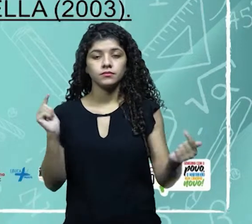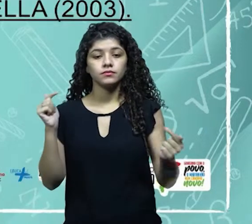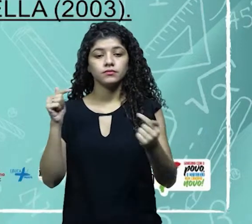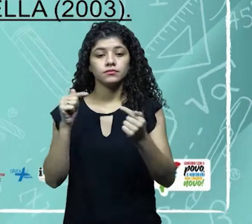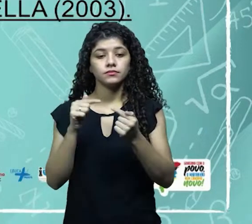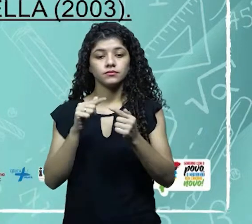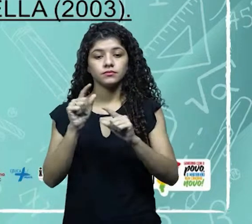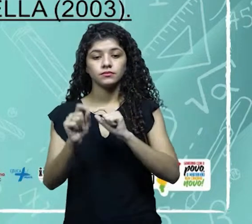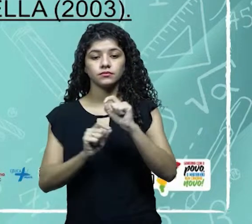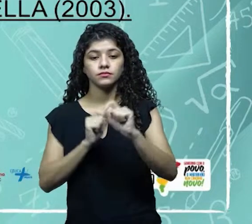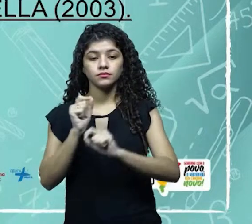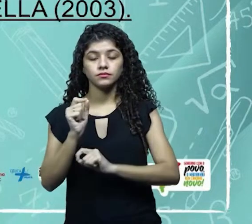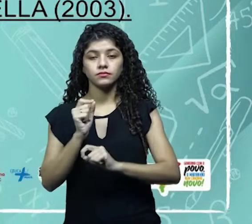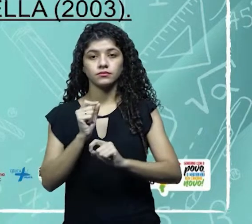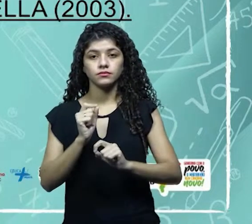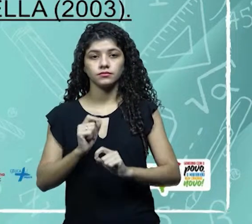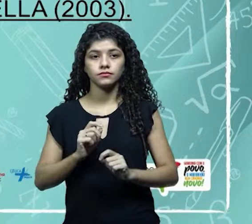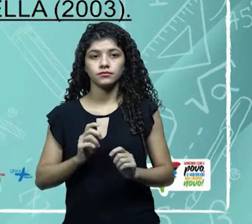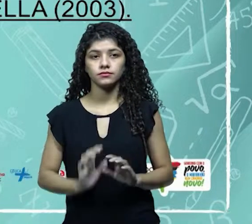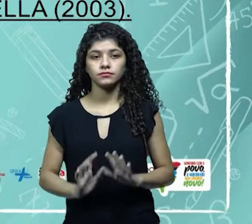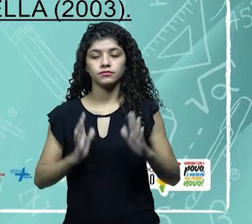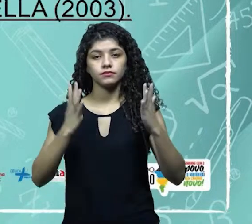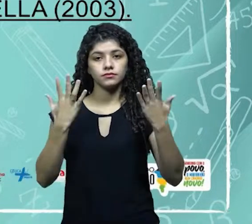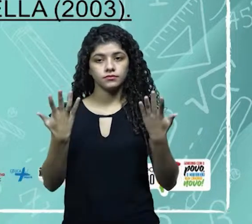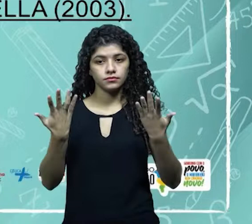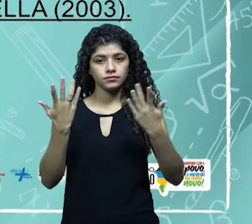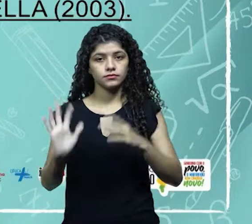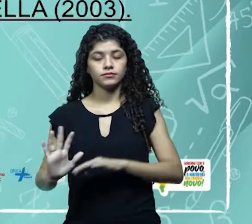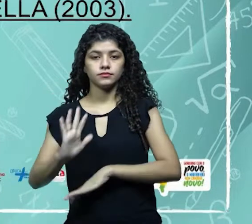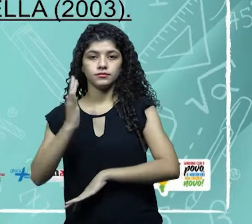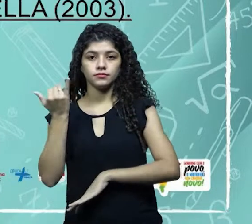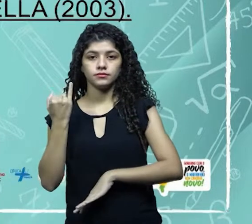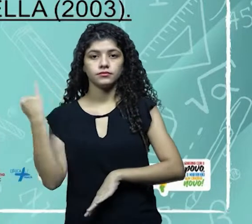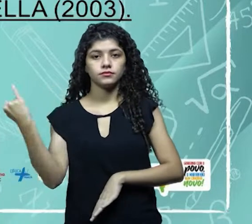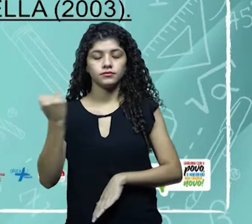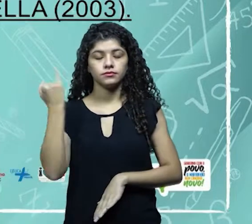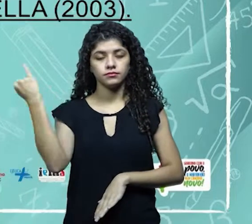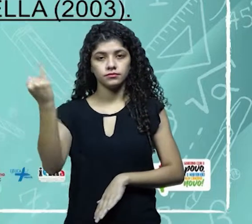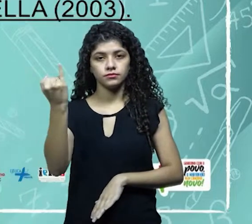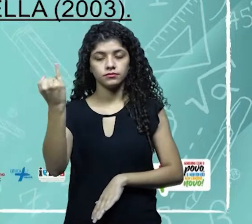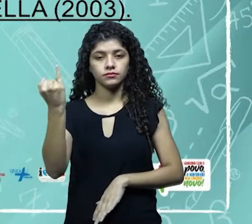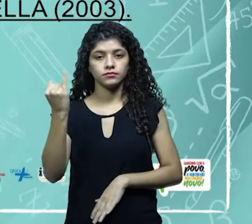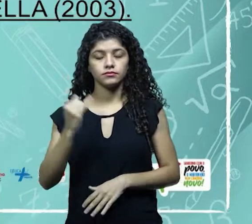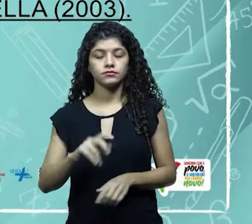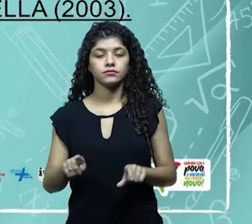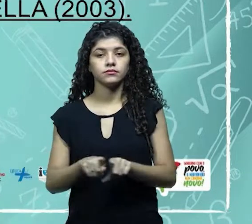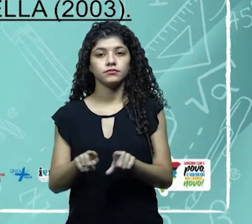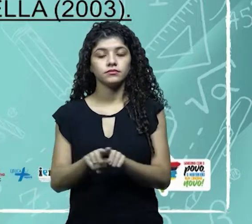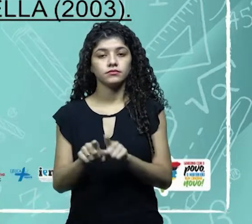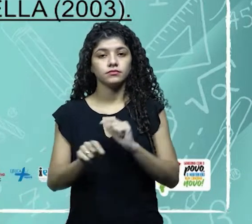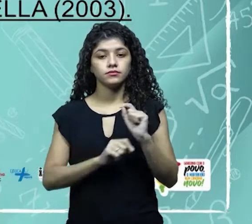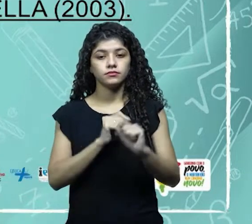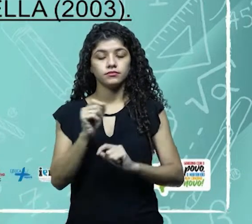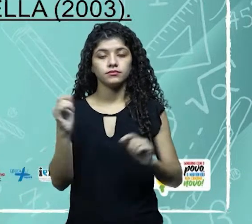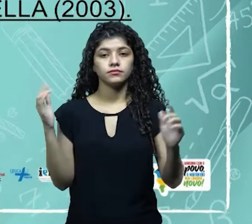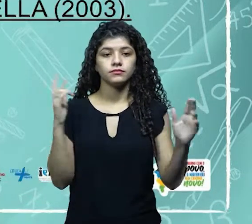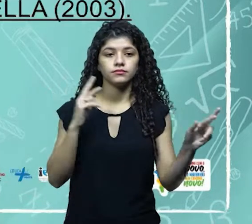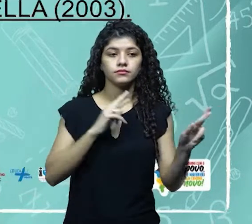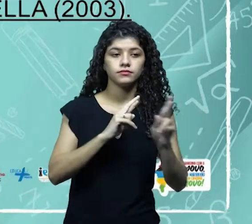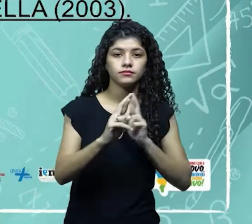específico espacial mesmo físico com o objetivo de que de Celebrar acontecimentos importantes